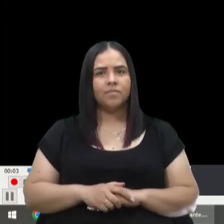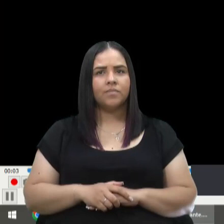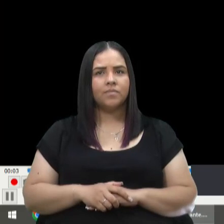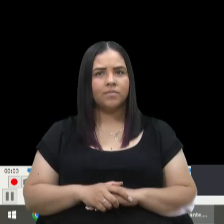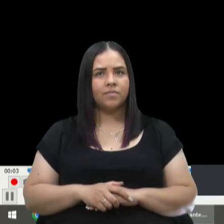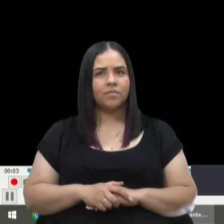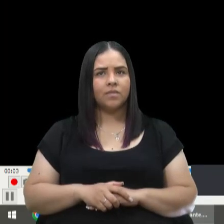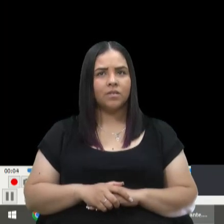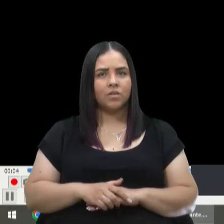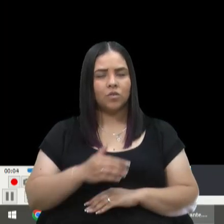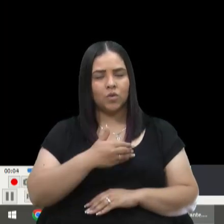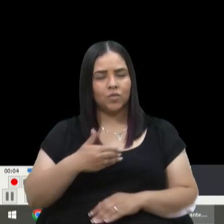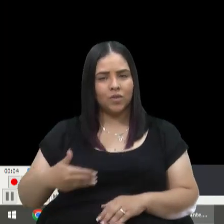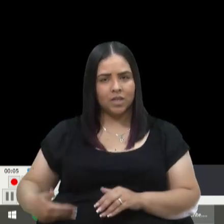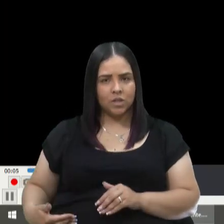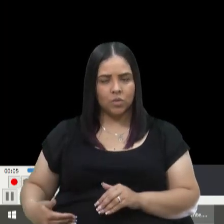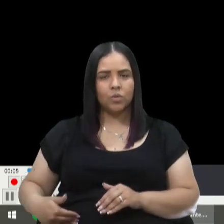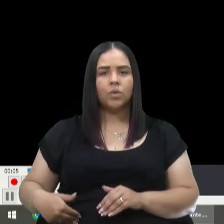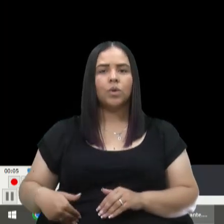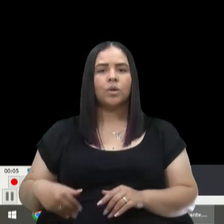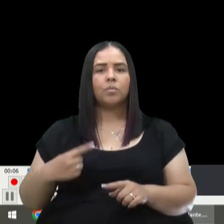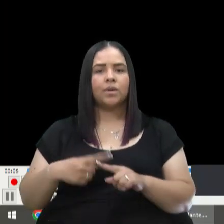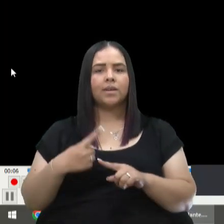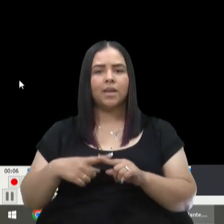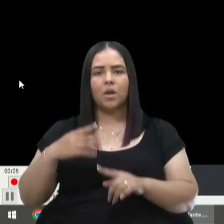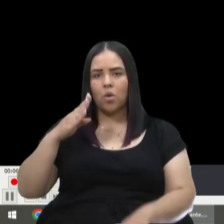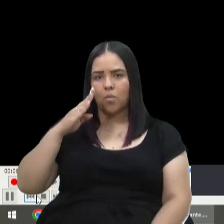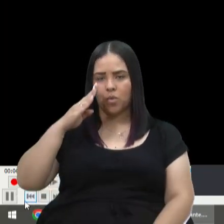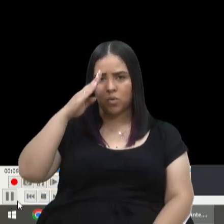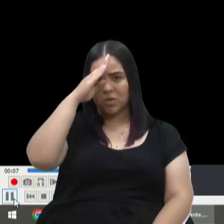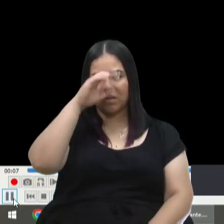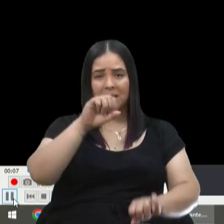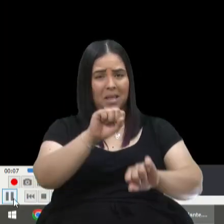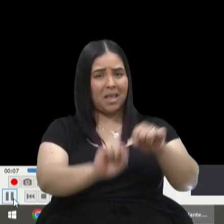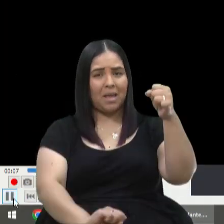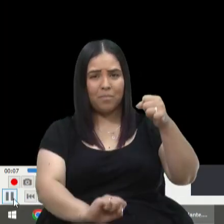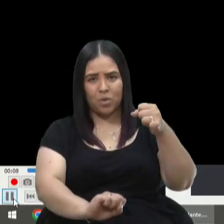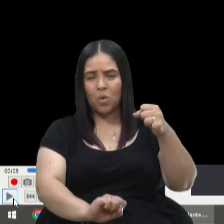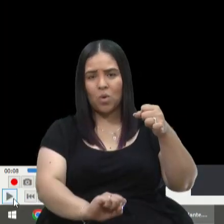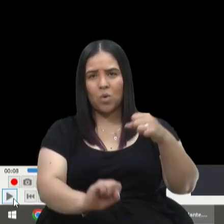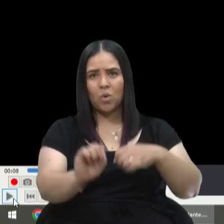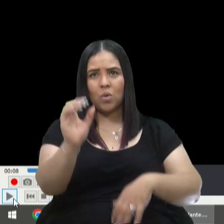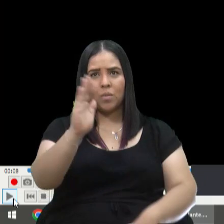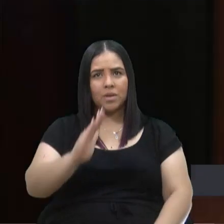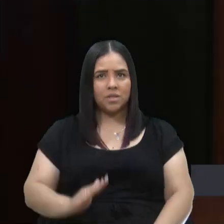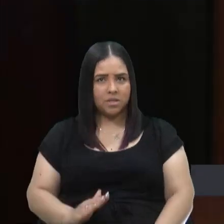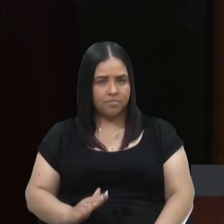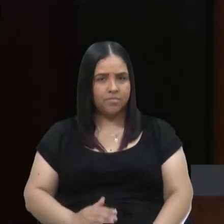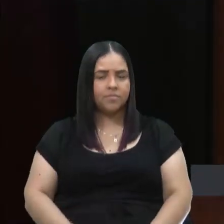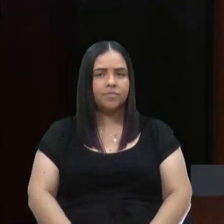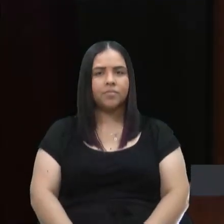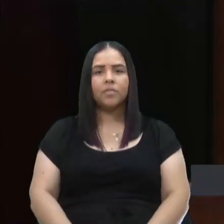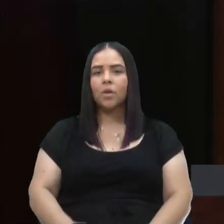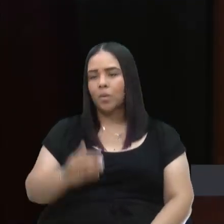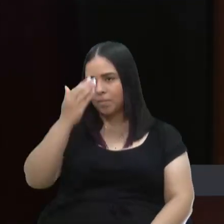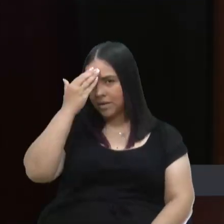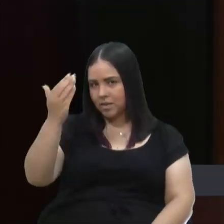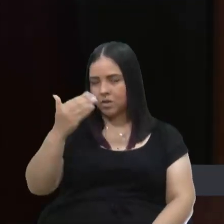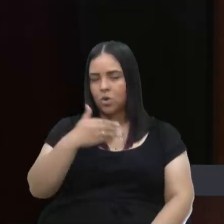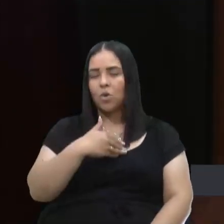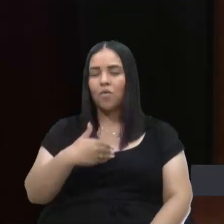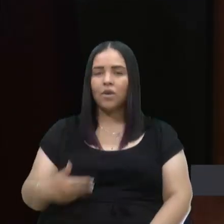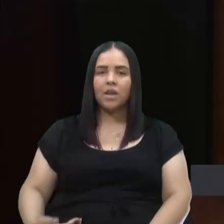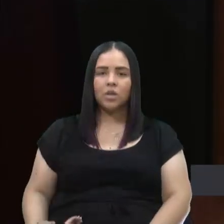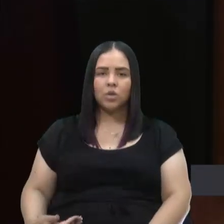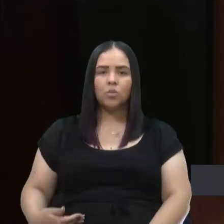transição é que o governo Bolsonaro quebrou o Estado brasileiro. Obrigado. O governo Bolsonaro